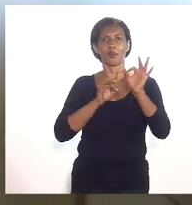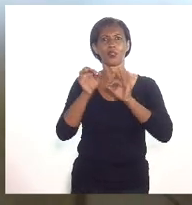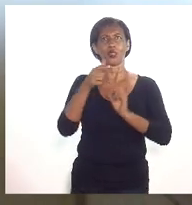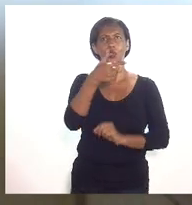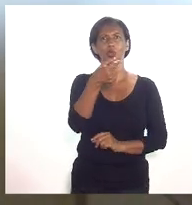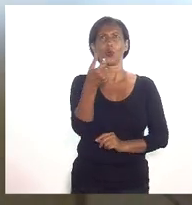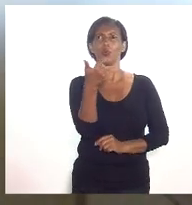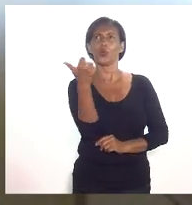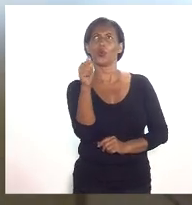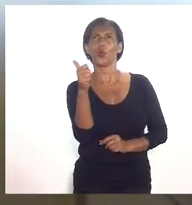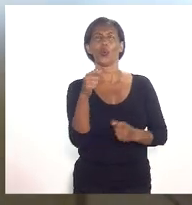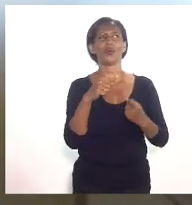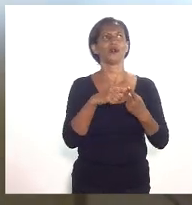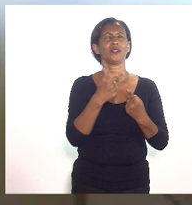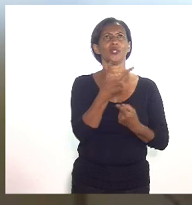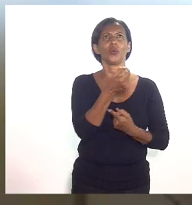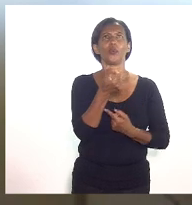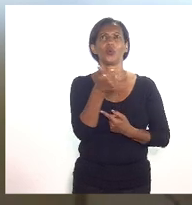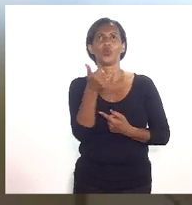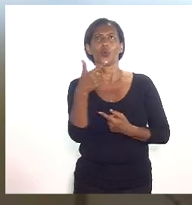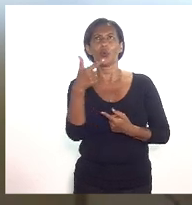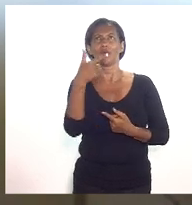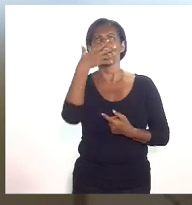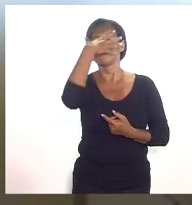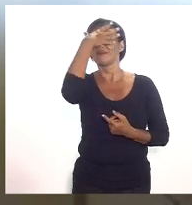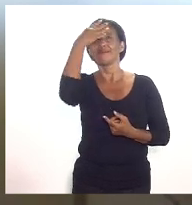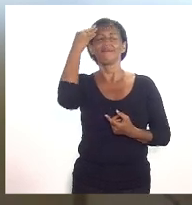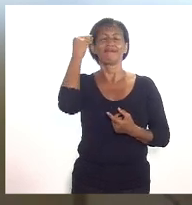saiu da nossa memória,